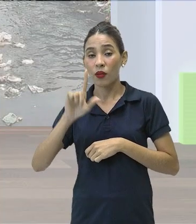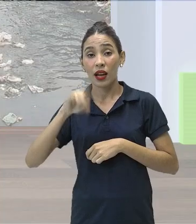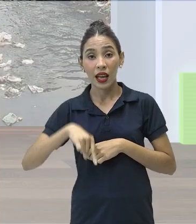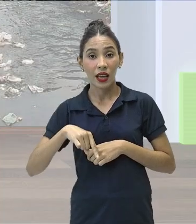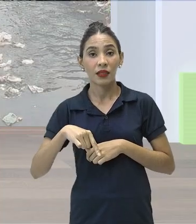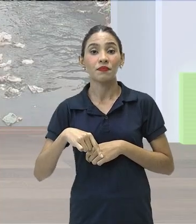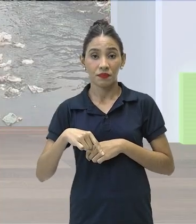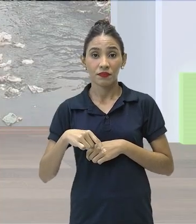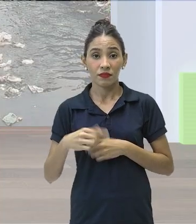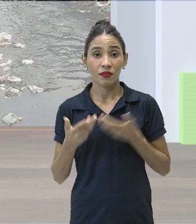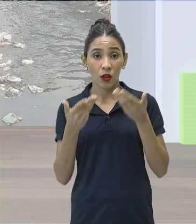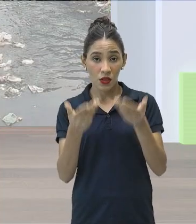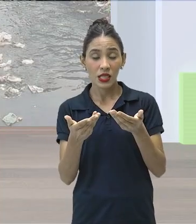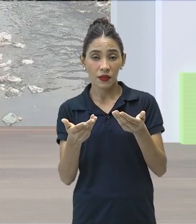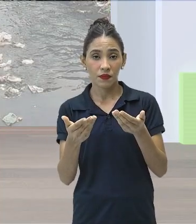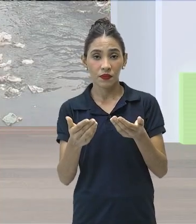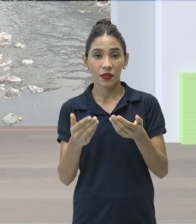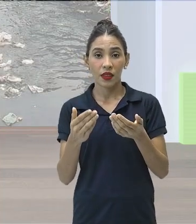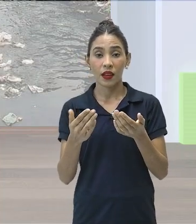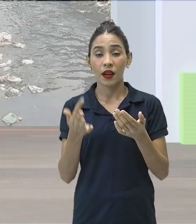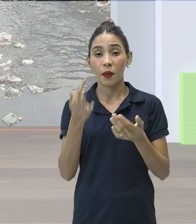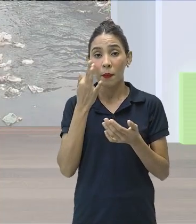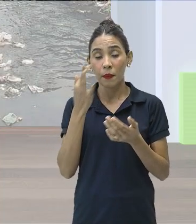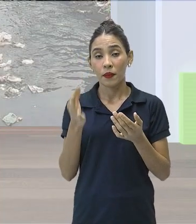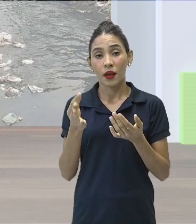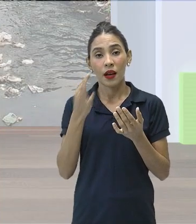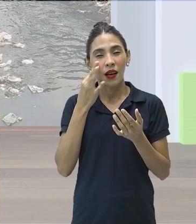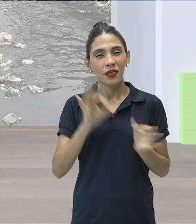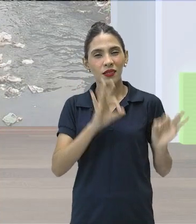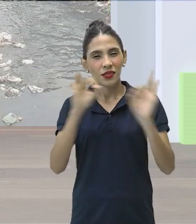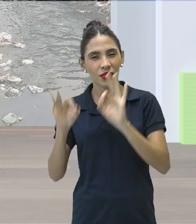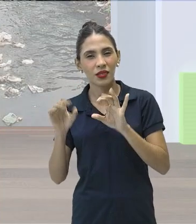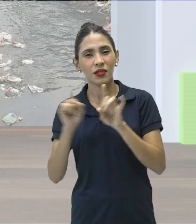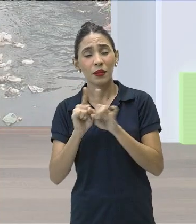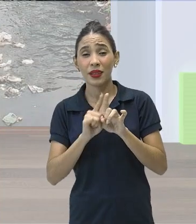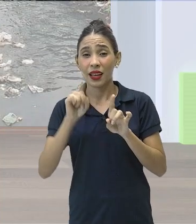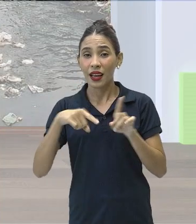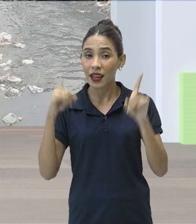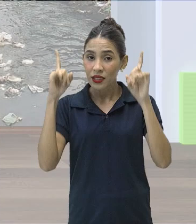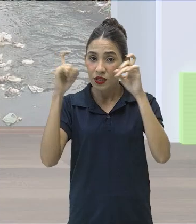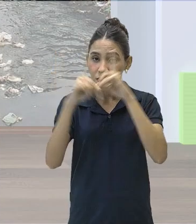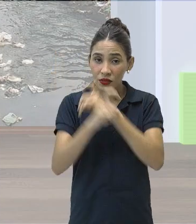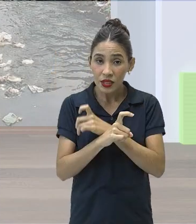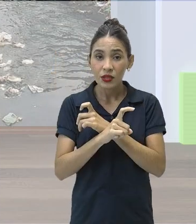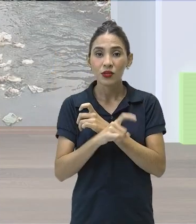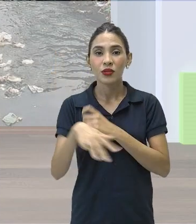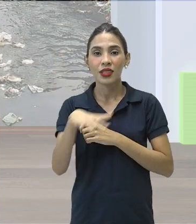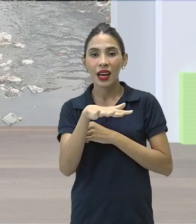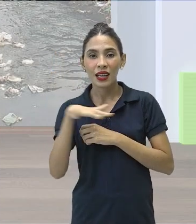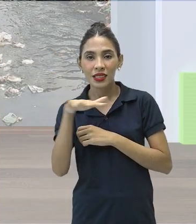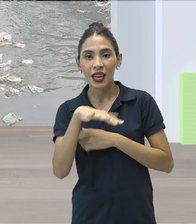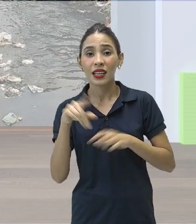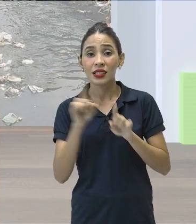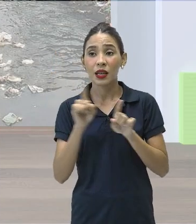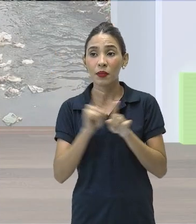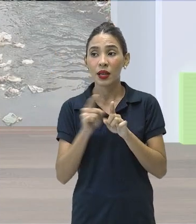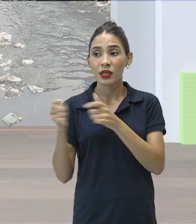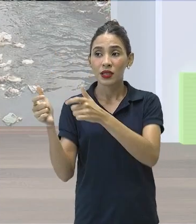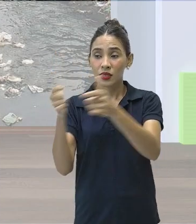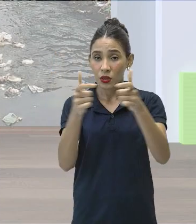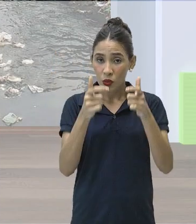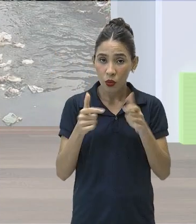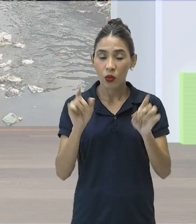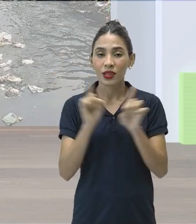de vocês, viu? Quem está nos assistindo aí é o enorme desafio dentro de todas as áreas, de todos os setores,